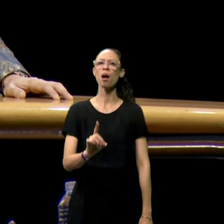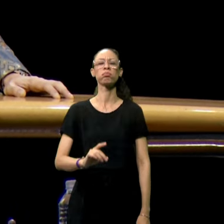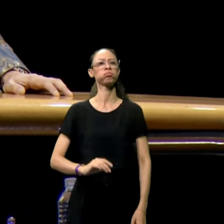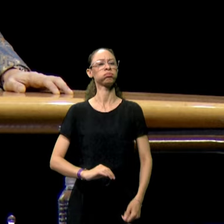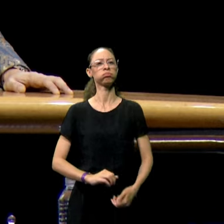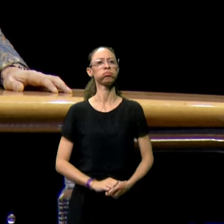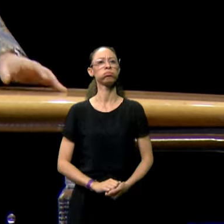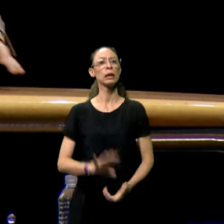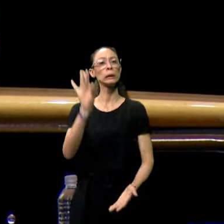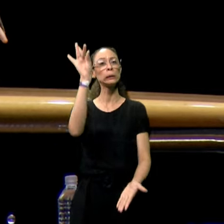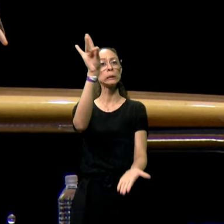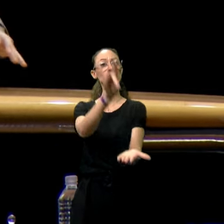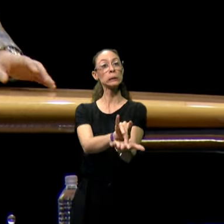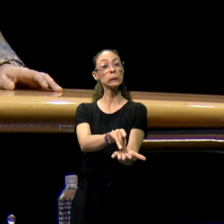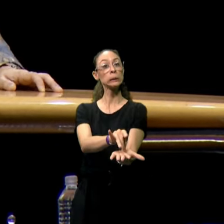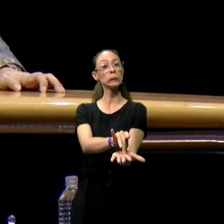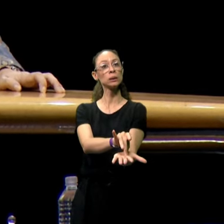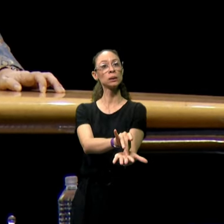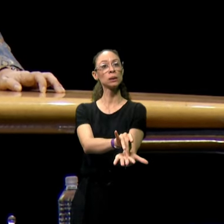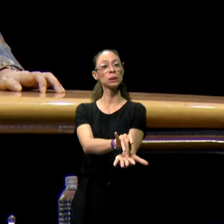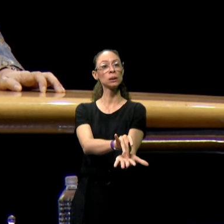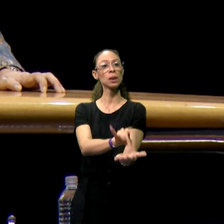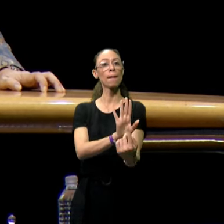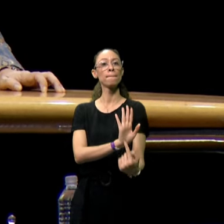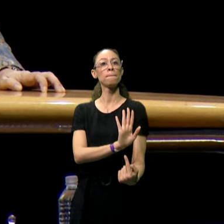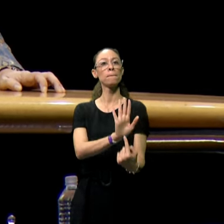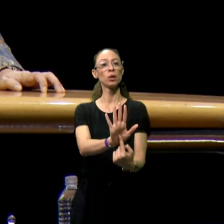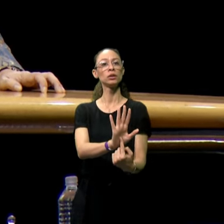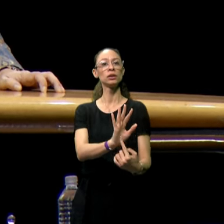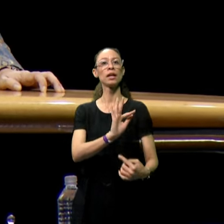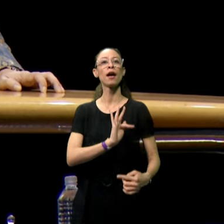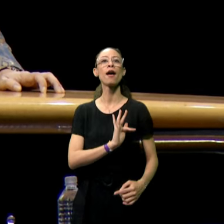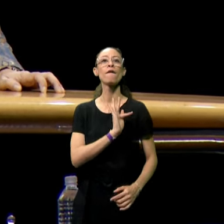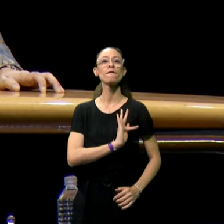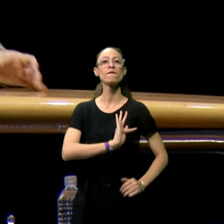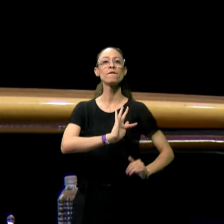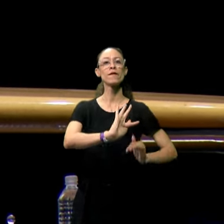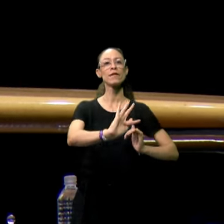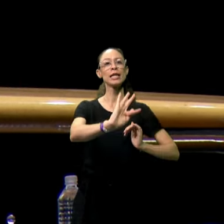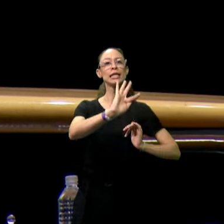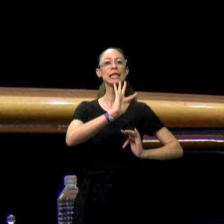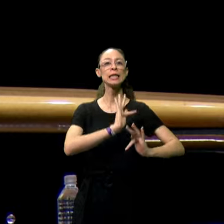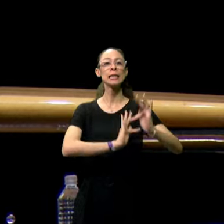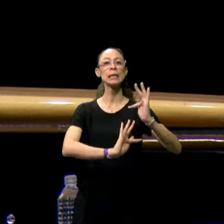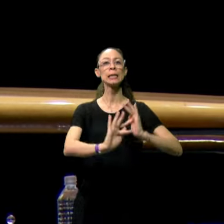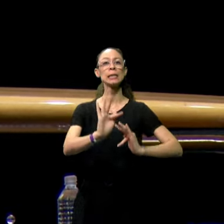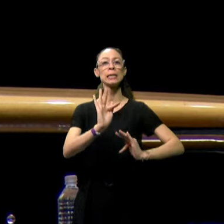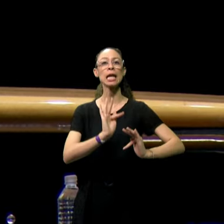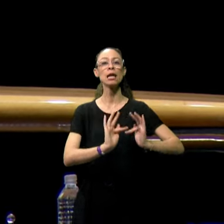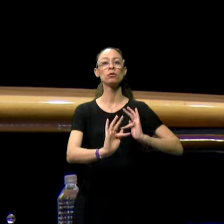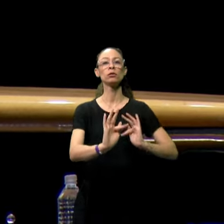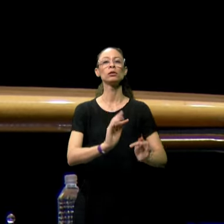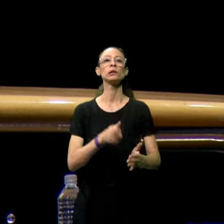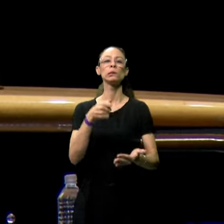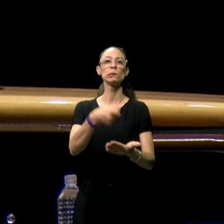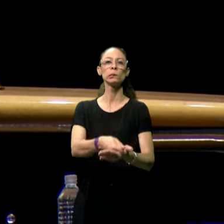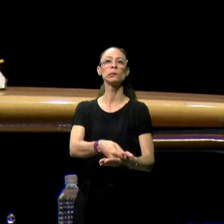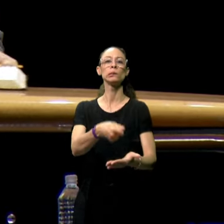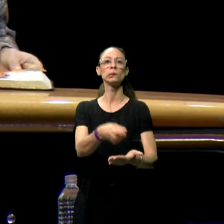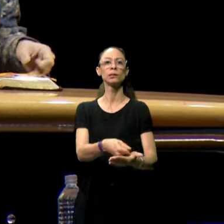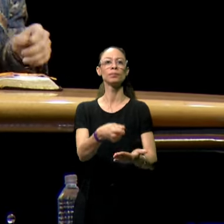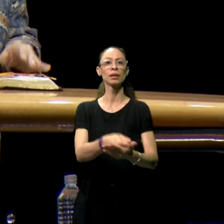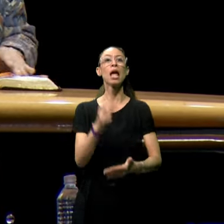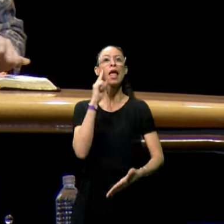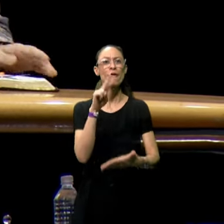De fato, diz que os filisteus oprimiam aquela cidade, a nação. E a forma de opressão, eu vou ler porque é